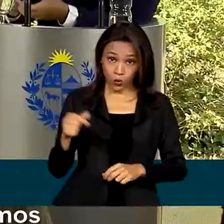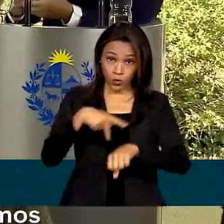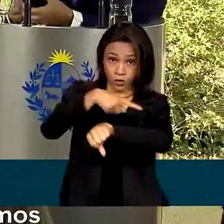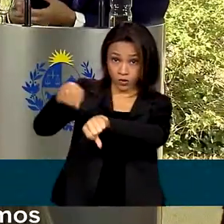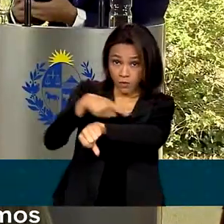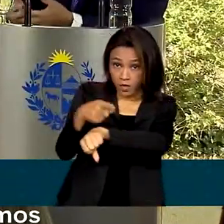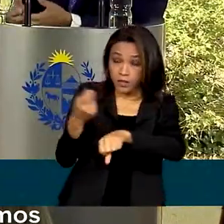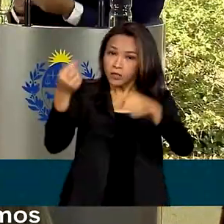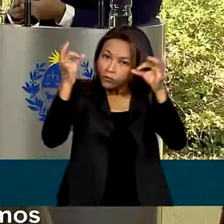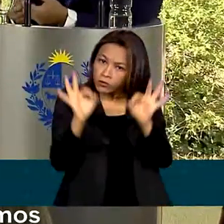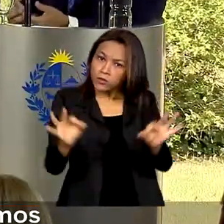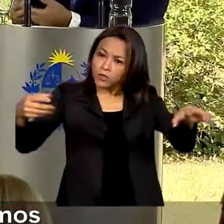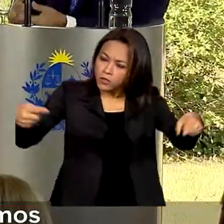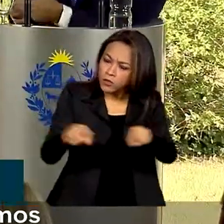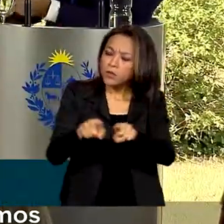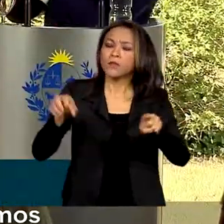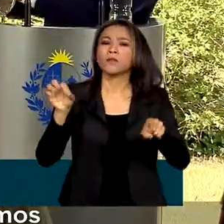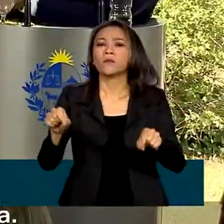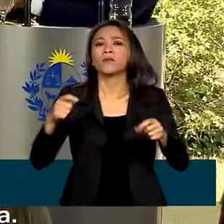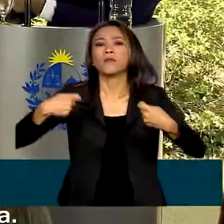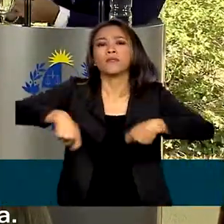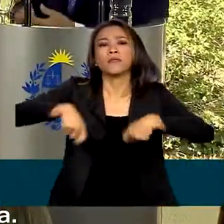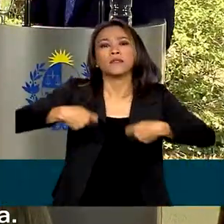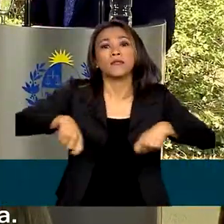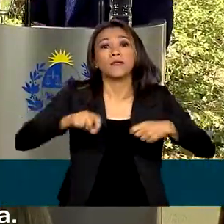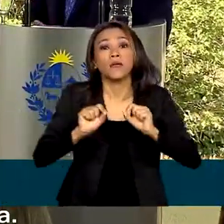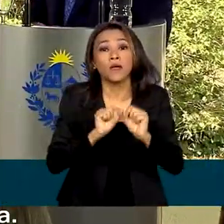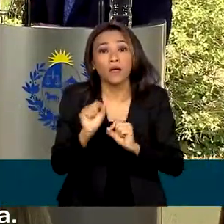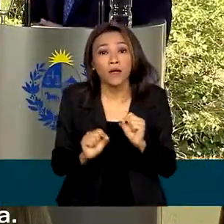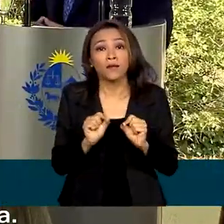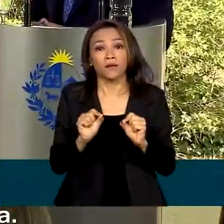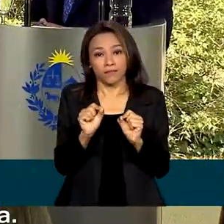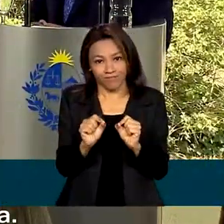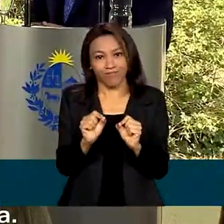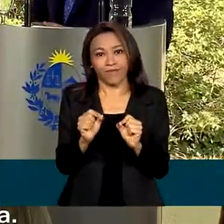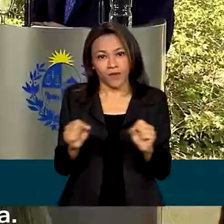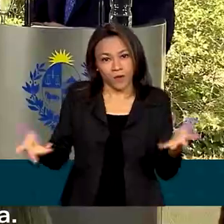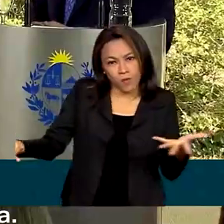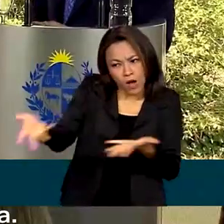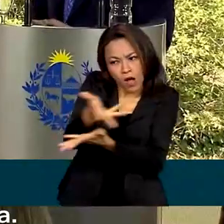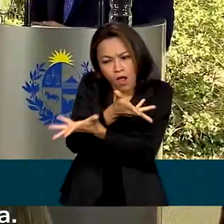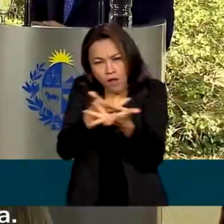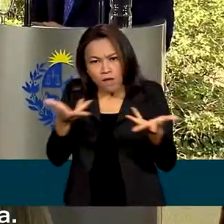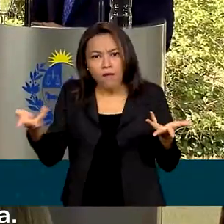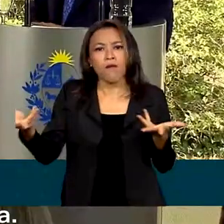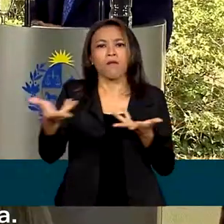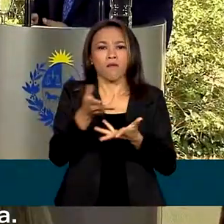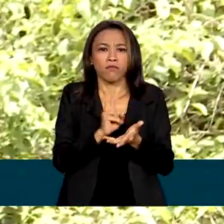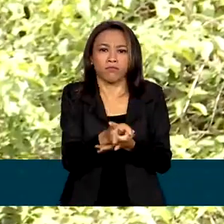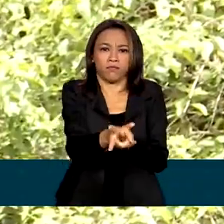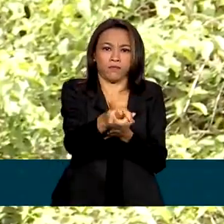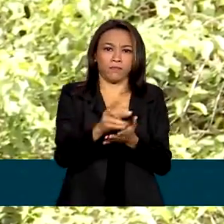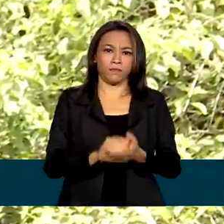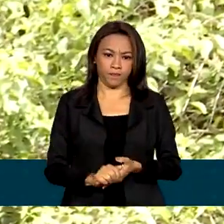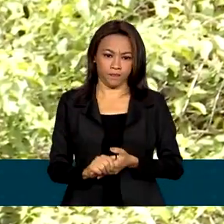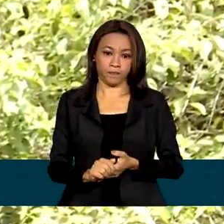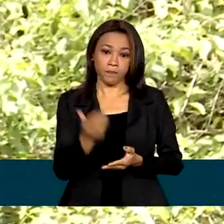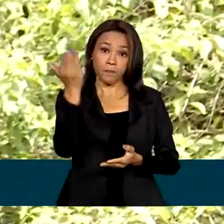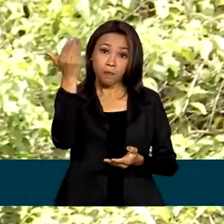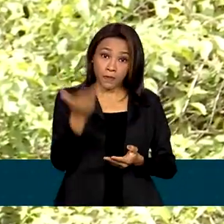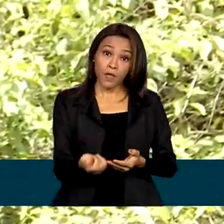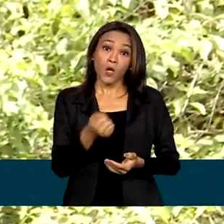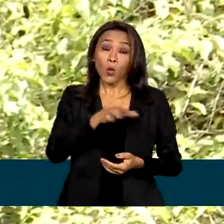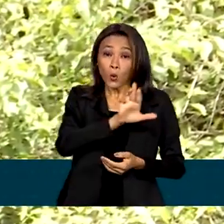que realmente queremos e necessitamos, en este caso, de nossa relação com China. Lula e